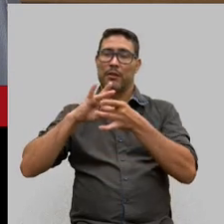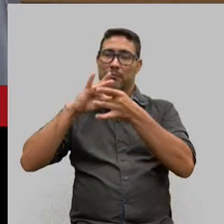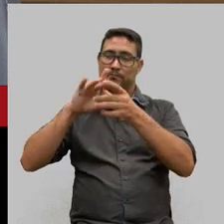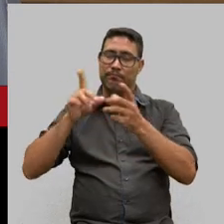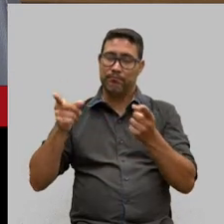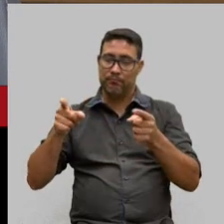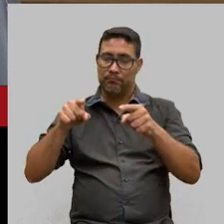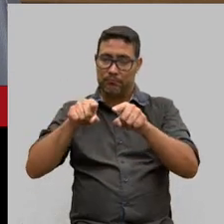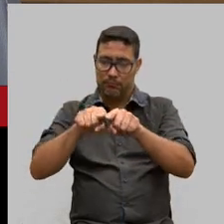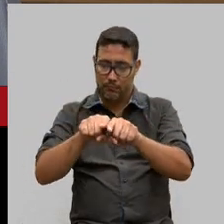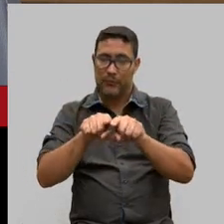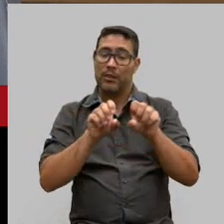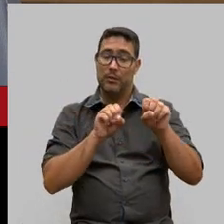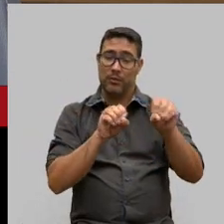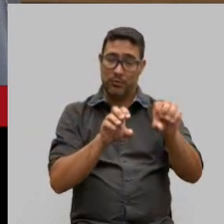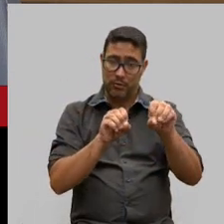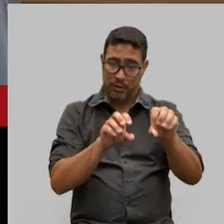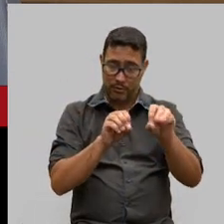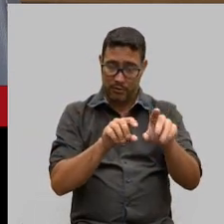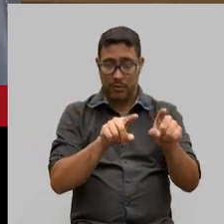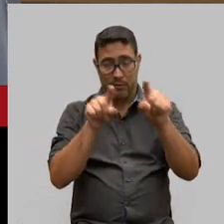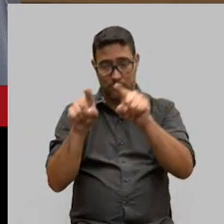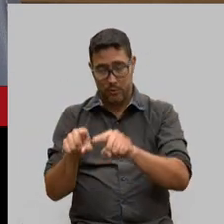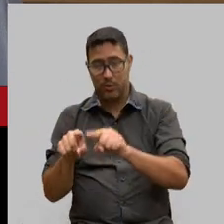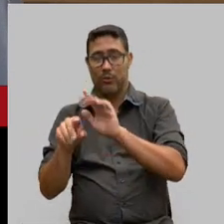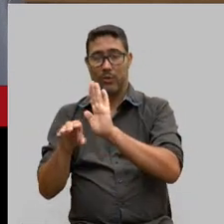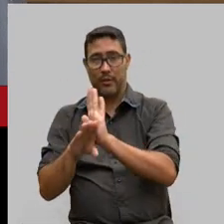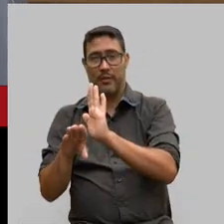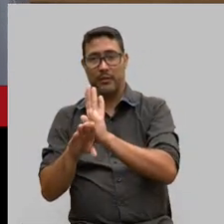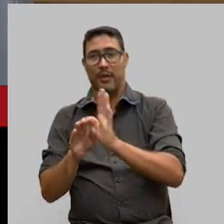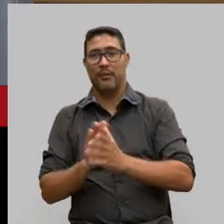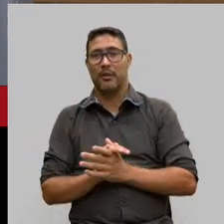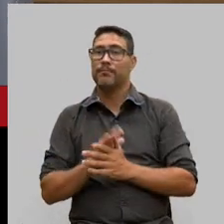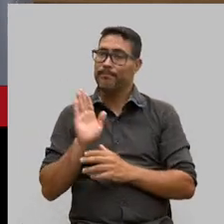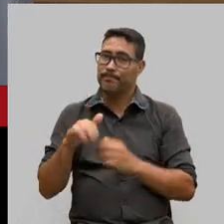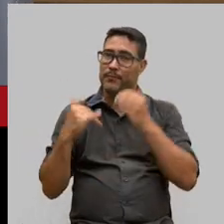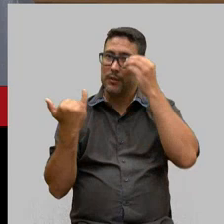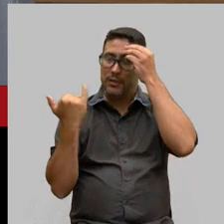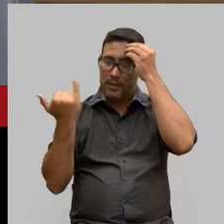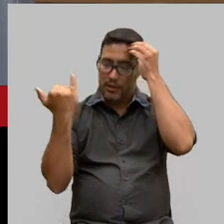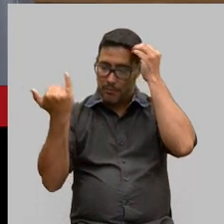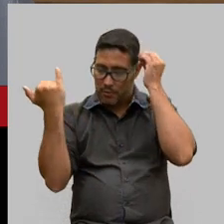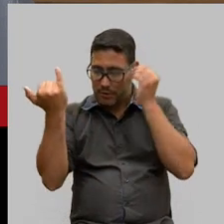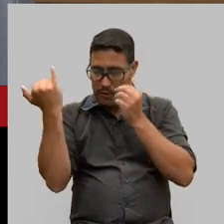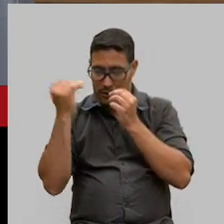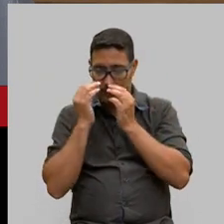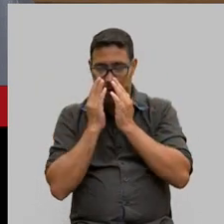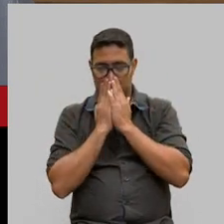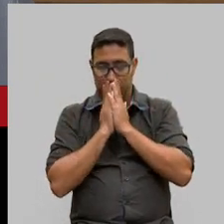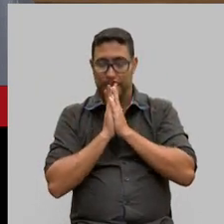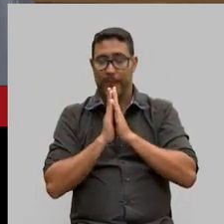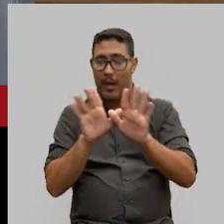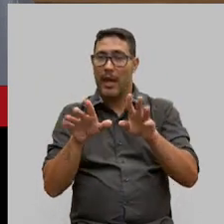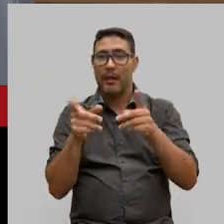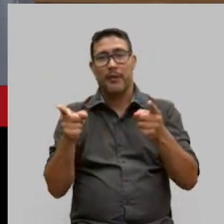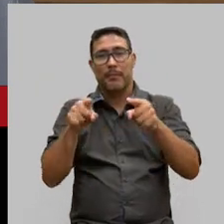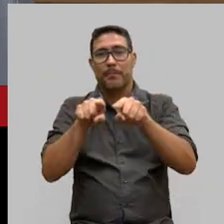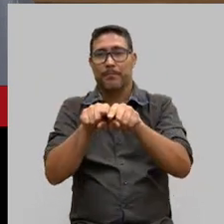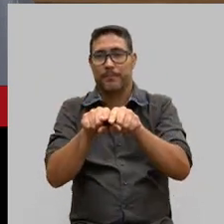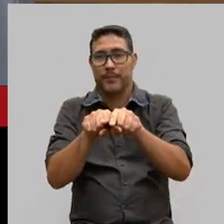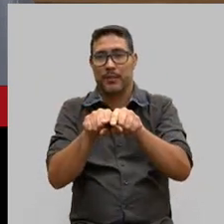a educação e com a assistência porque é muito importante né Essas parcerias